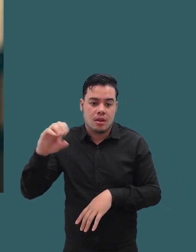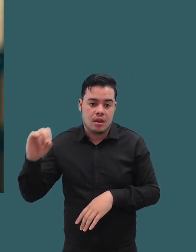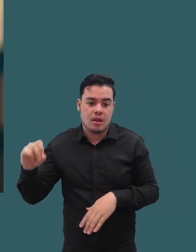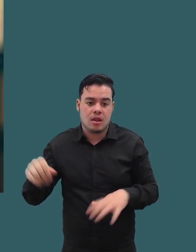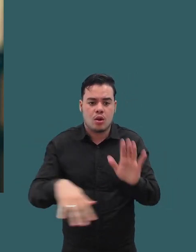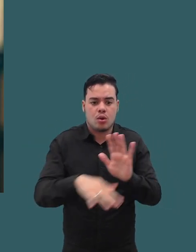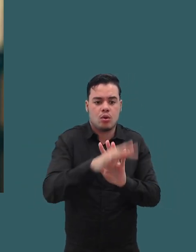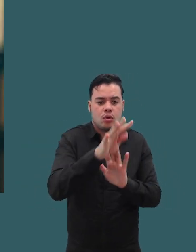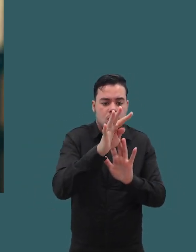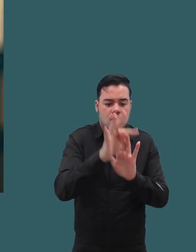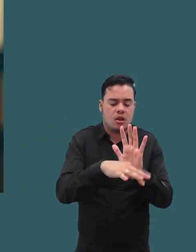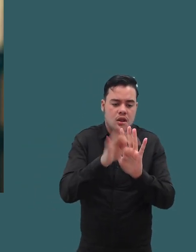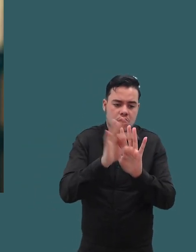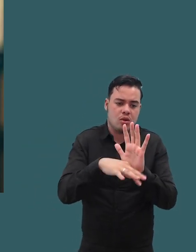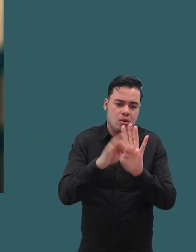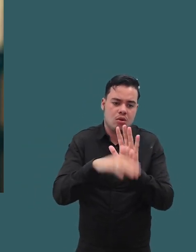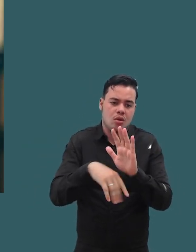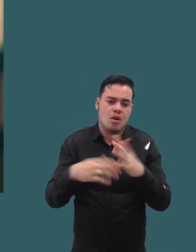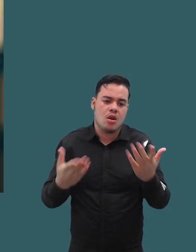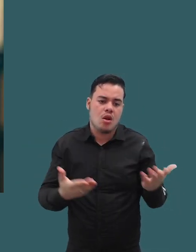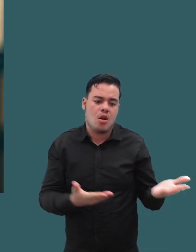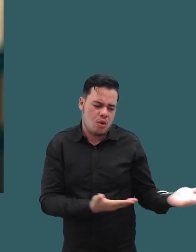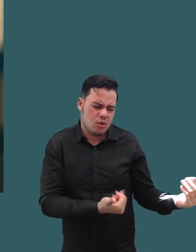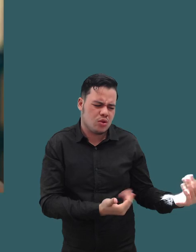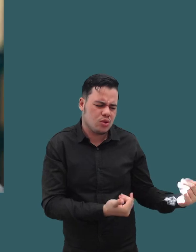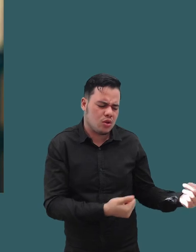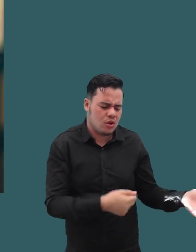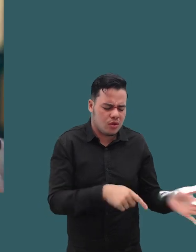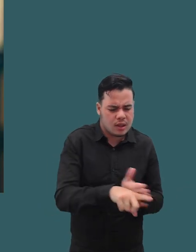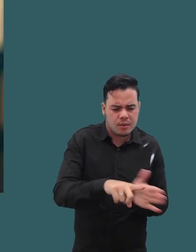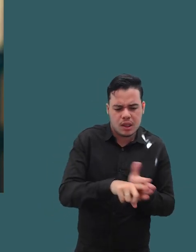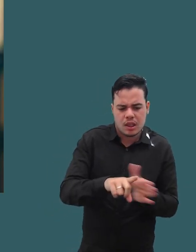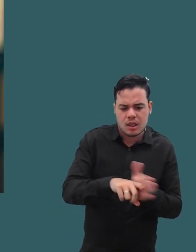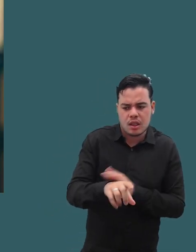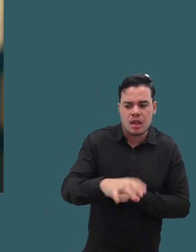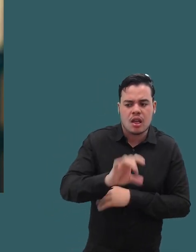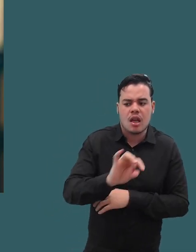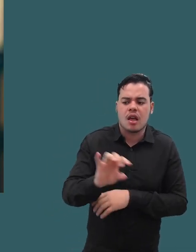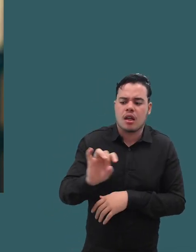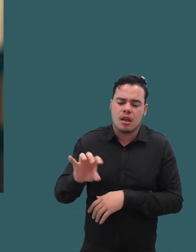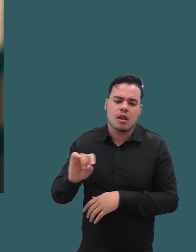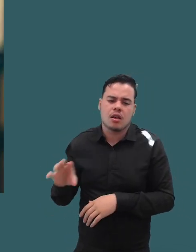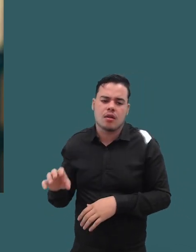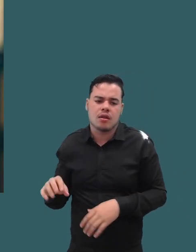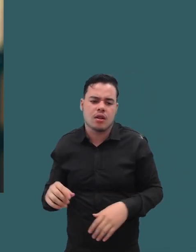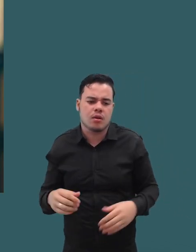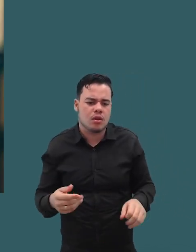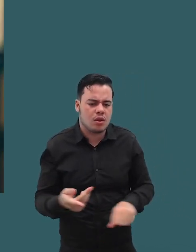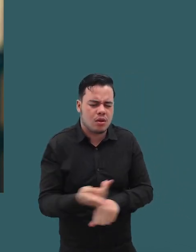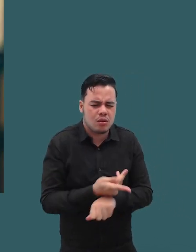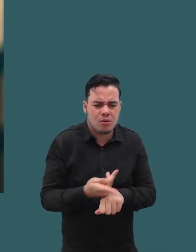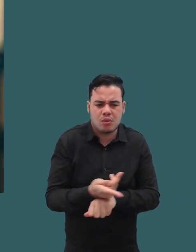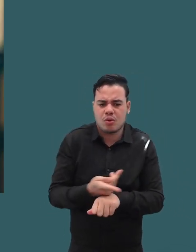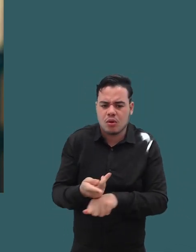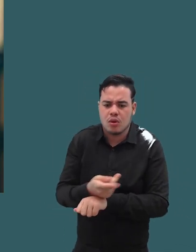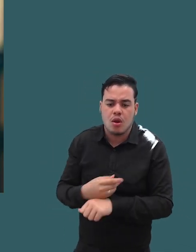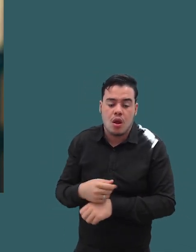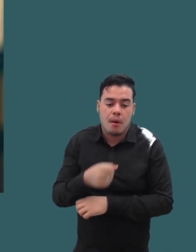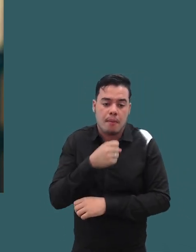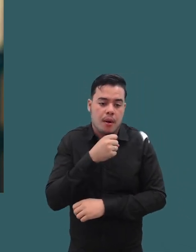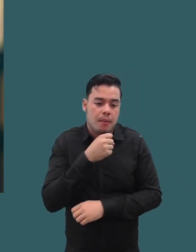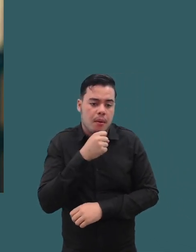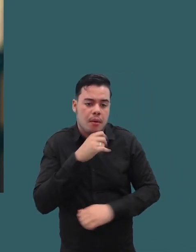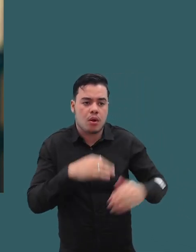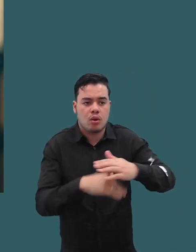teses. São jovens pesquisadores. Cada vez está mais presente nos programas de pós-graduação jornalistas profissionais.